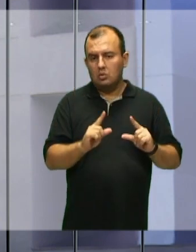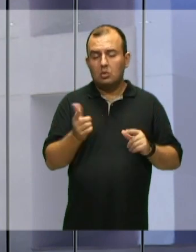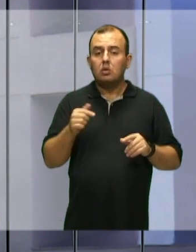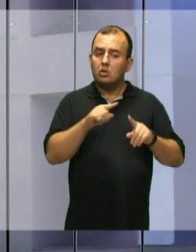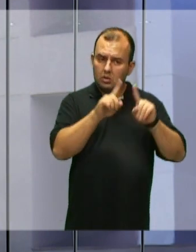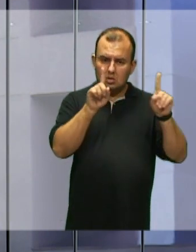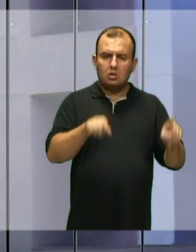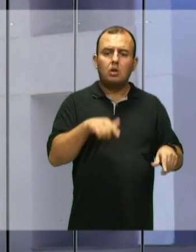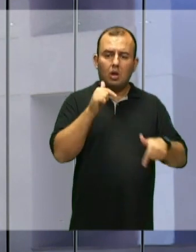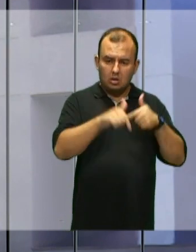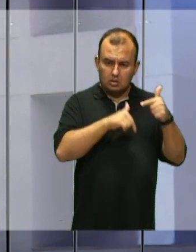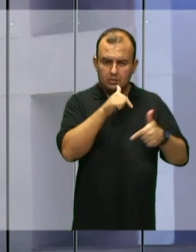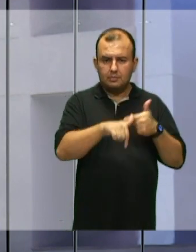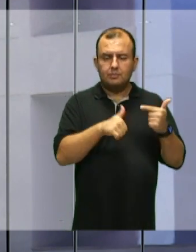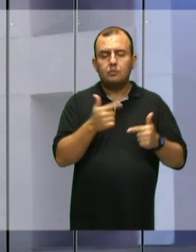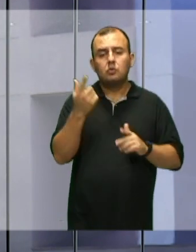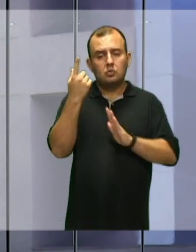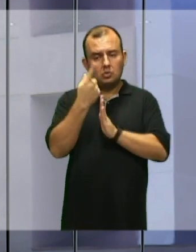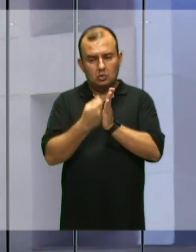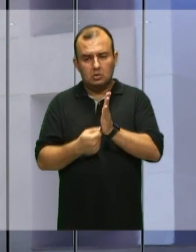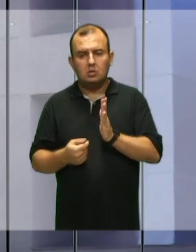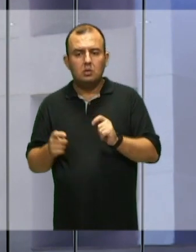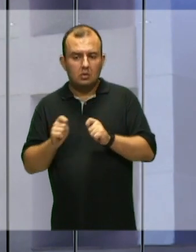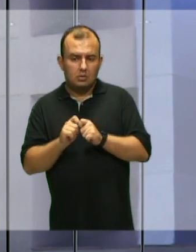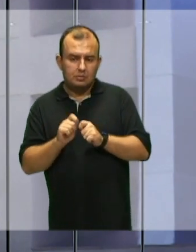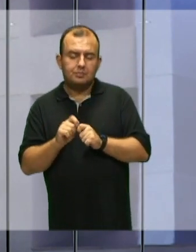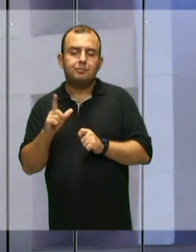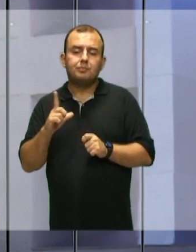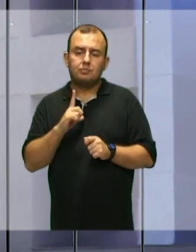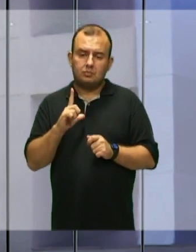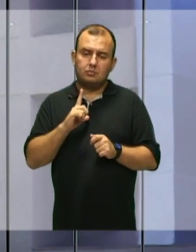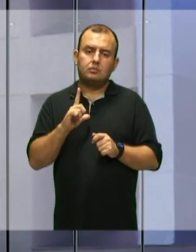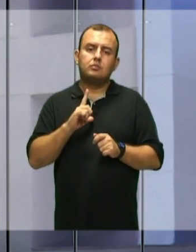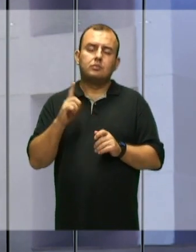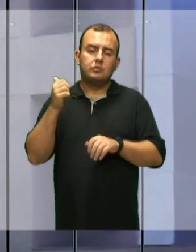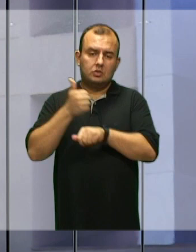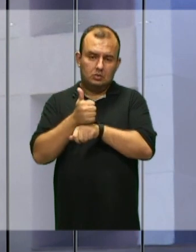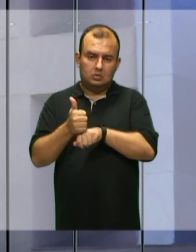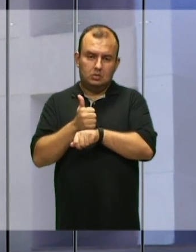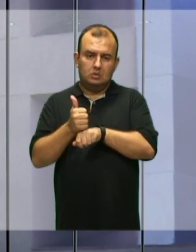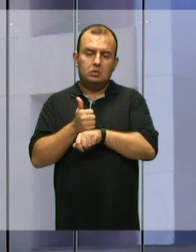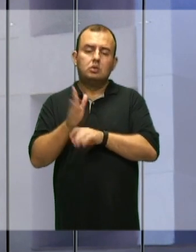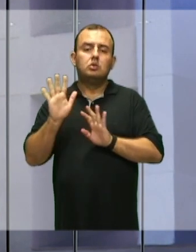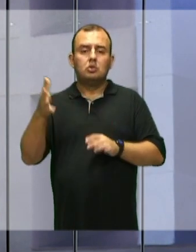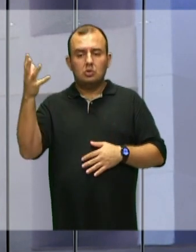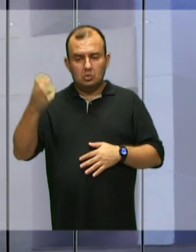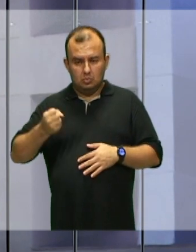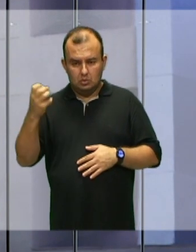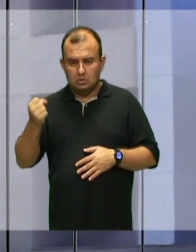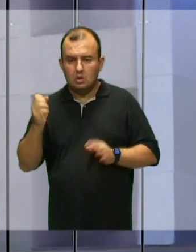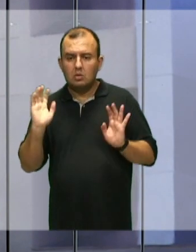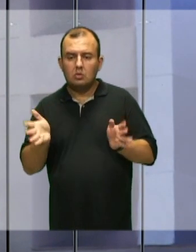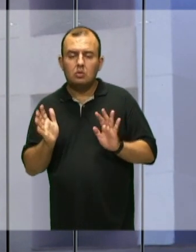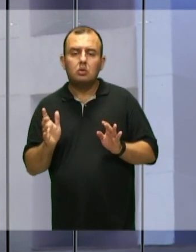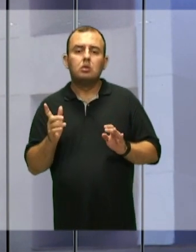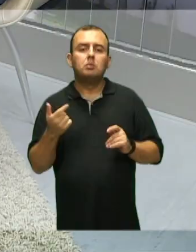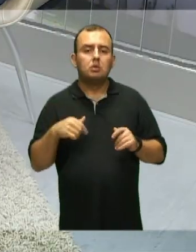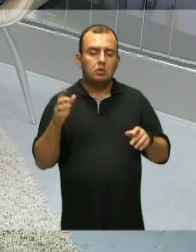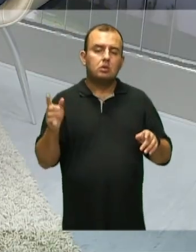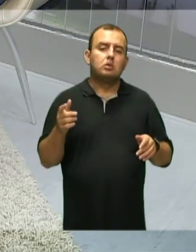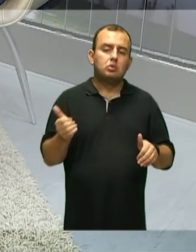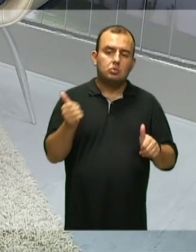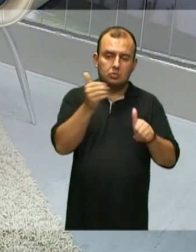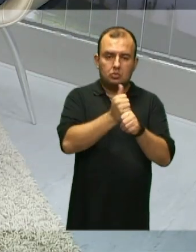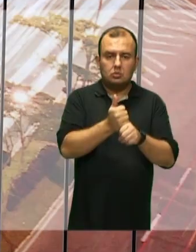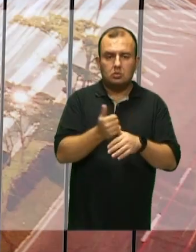um cargo ativo e quando se faz o orçamento do município ele já consta lá aquele profissional mesmo aposentado porque o município tem que repor